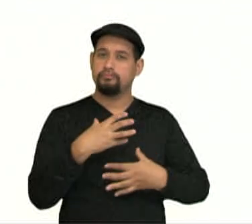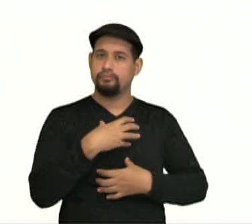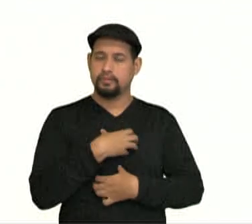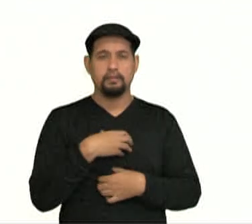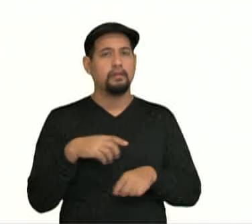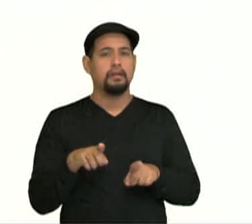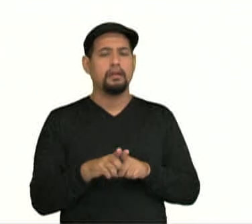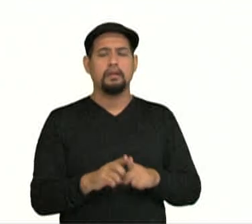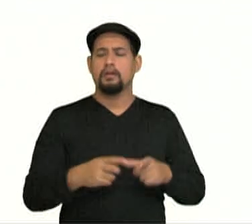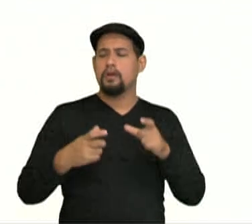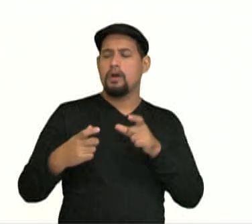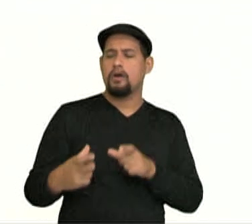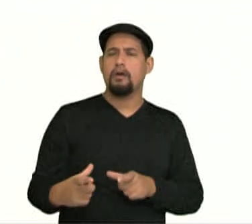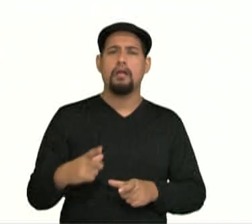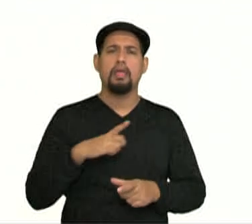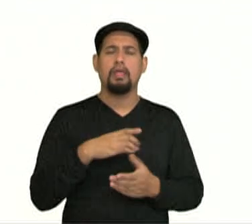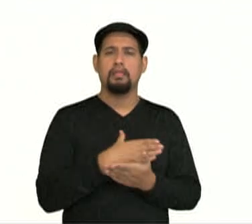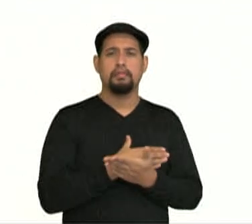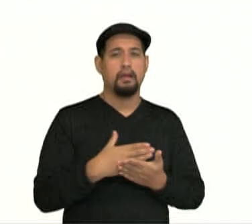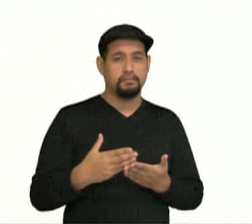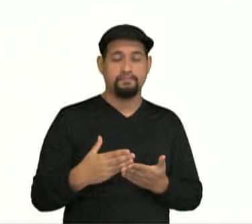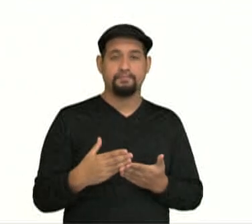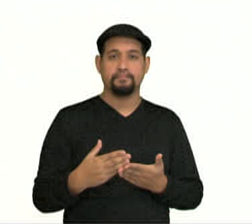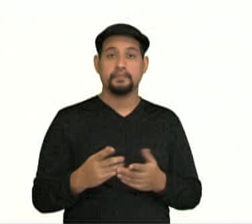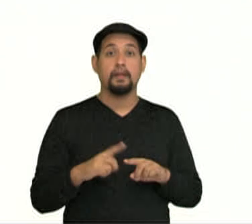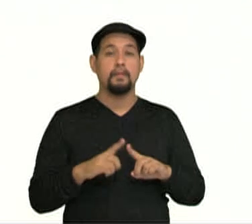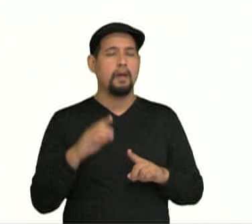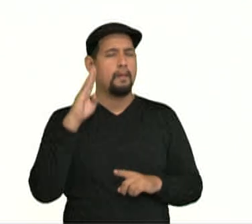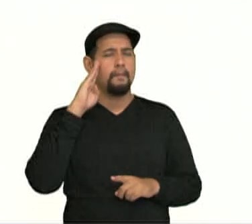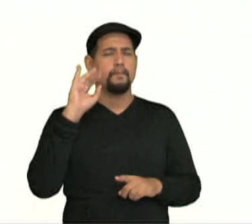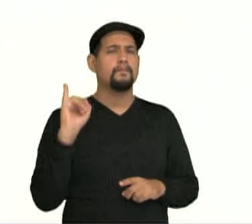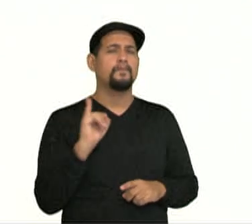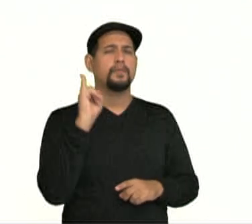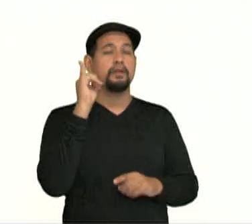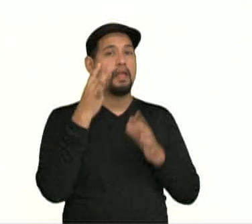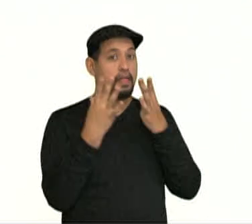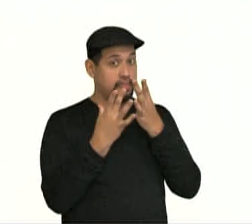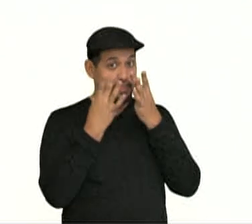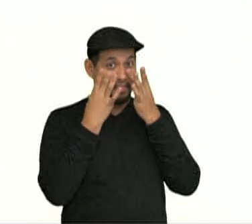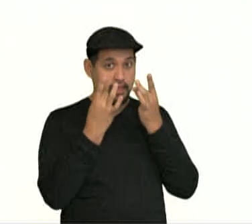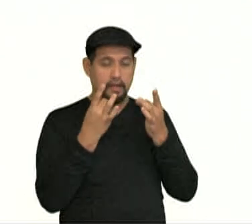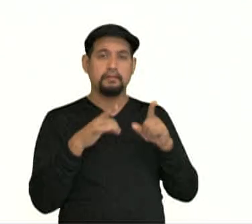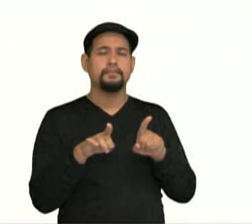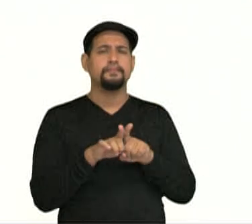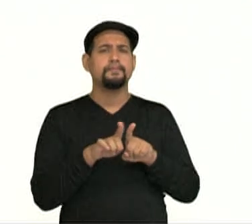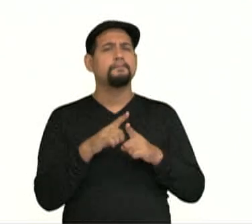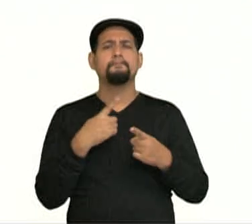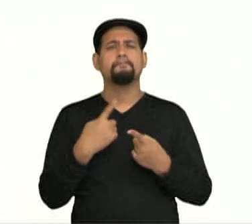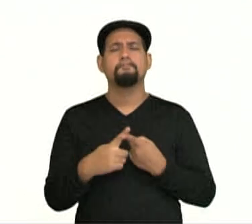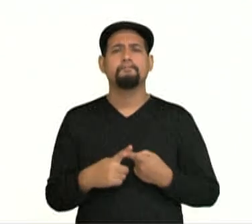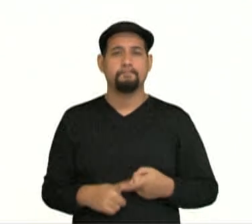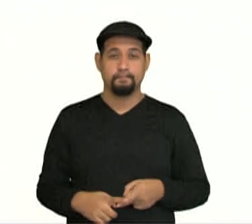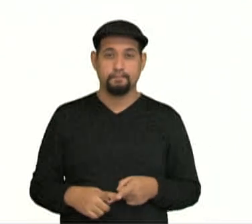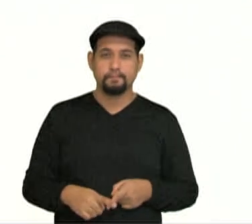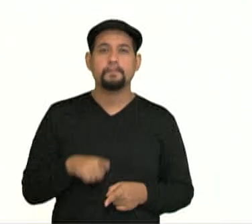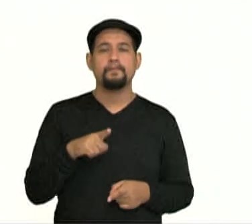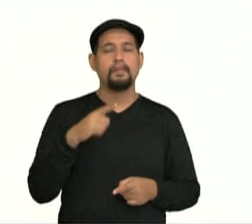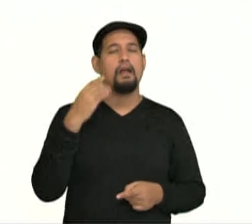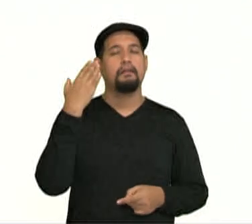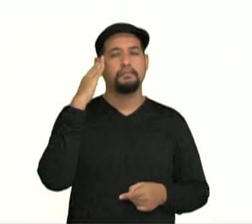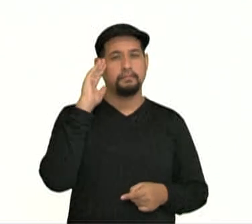e aonde elas estão localizadas. E principalmente é importante que você atente a essa imagem para quê? Para que você